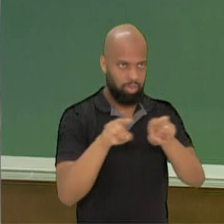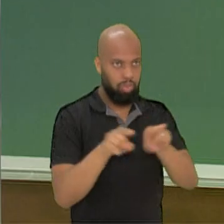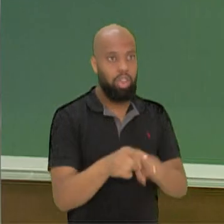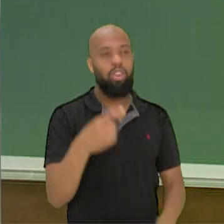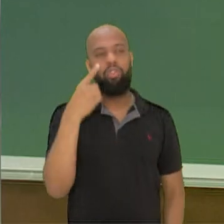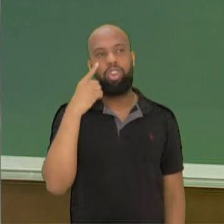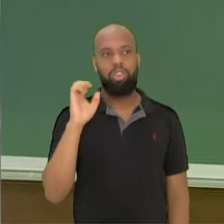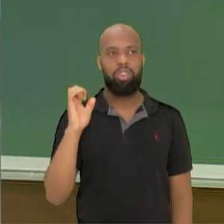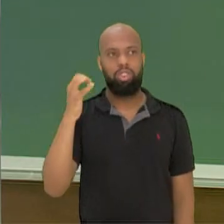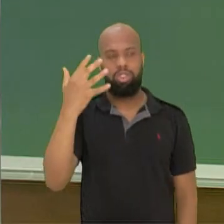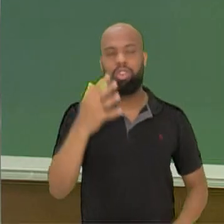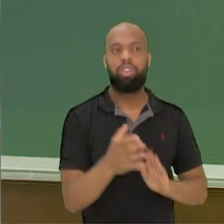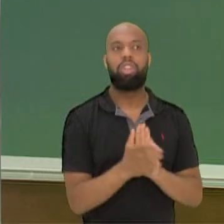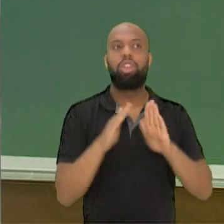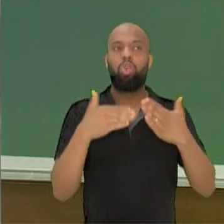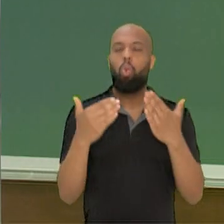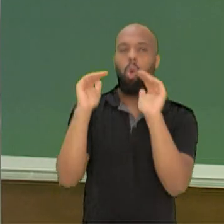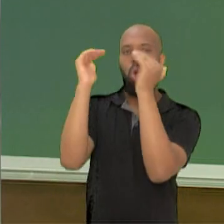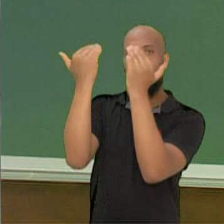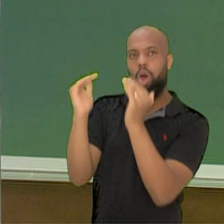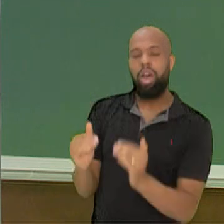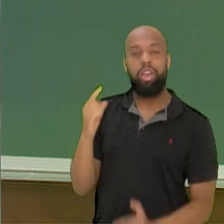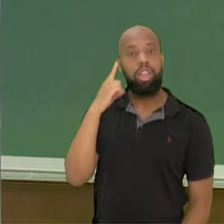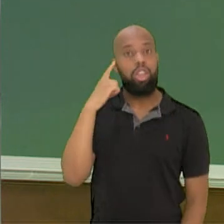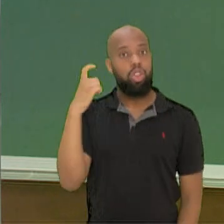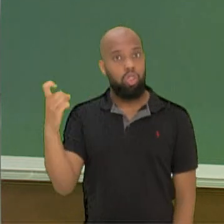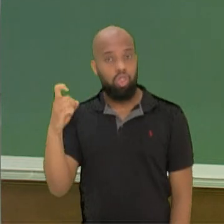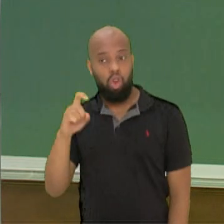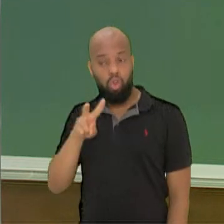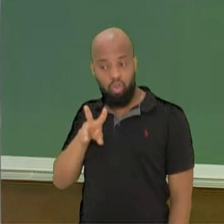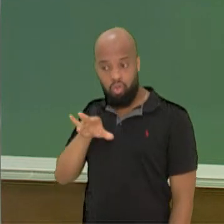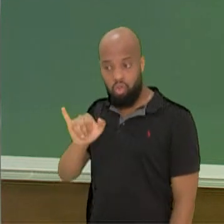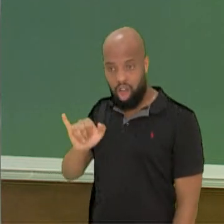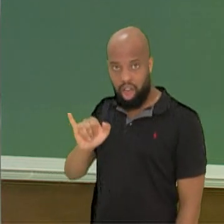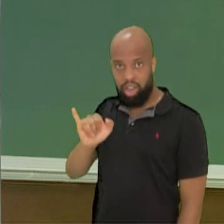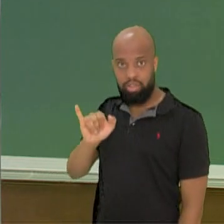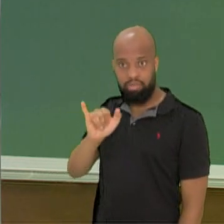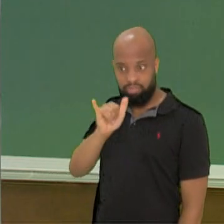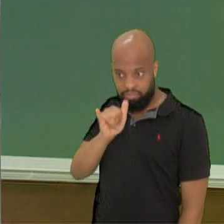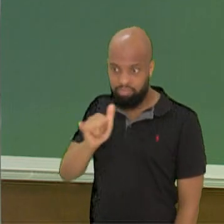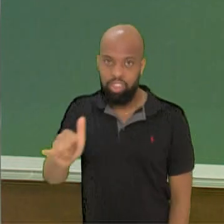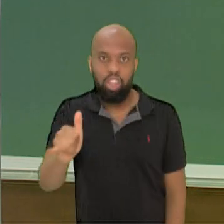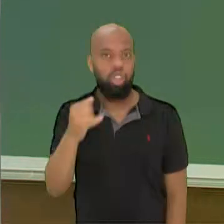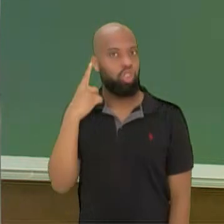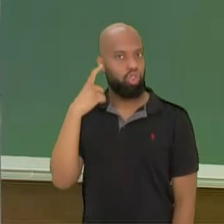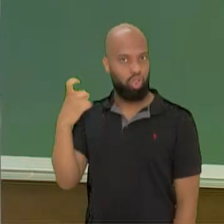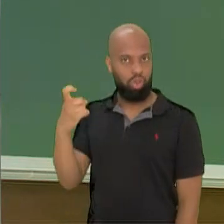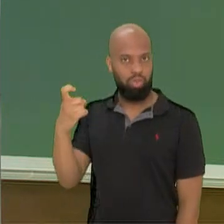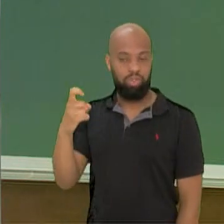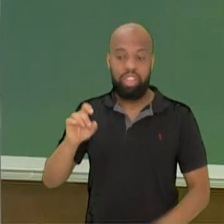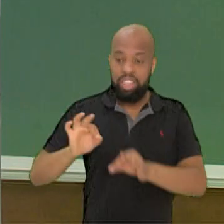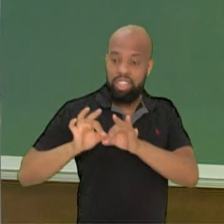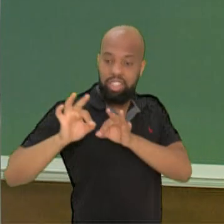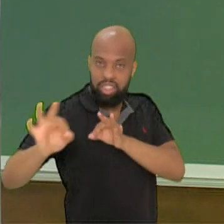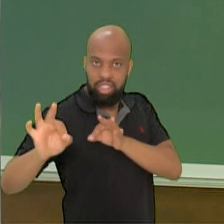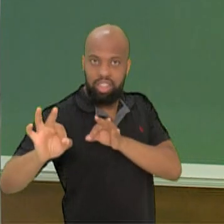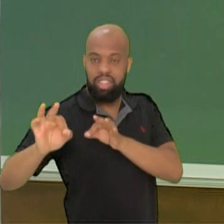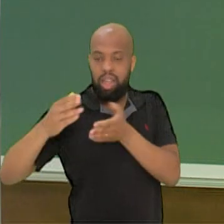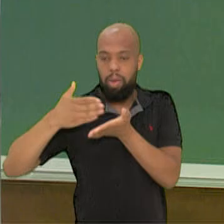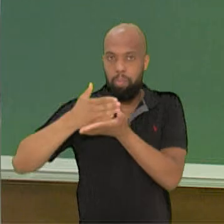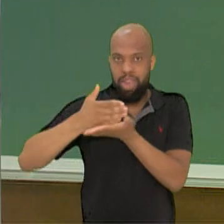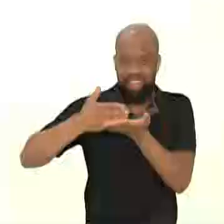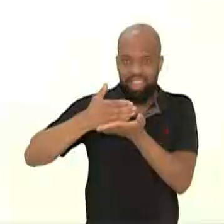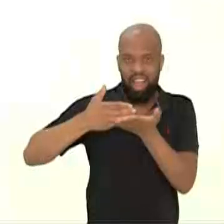o que acontece, ó. Quando analisamos que o som avança e retorna, a distância a ser percorrida é metade da